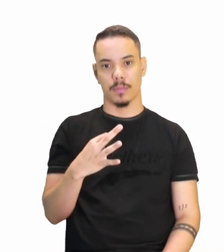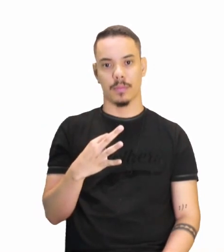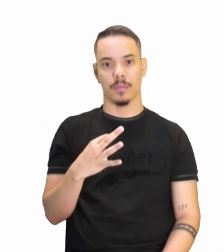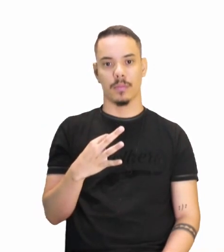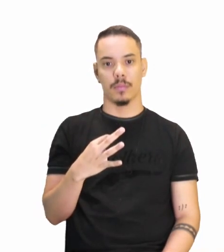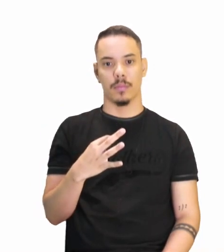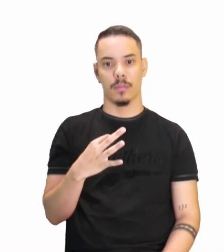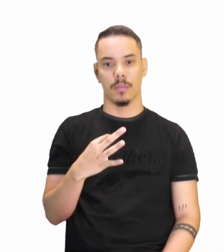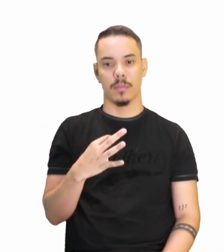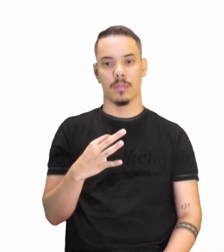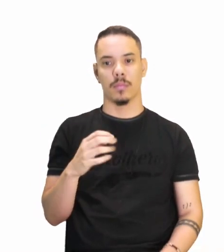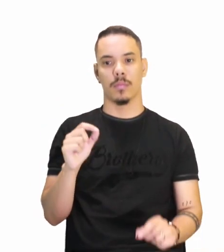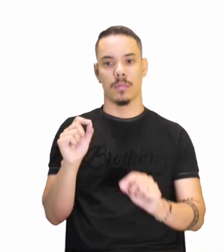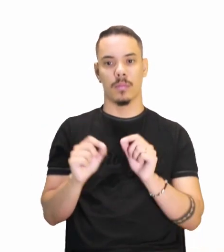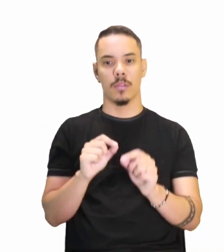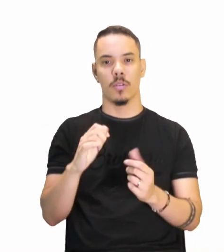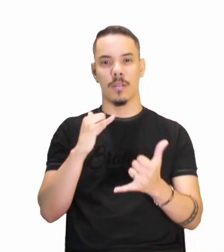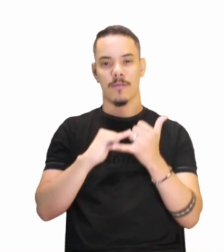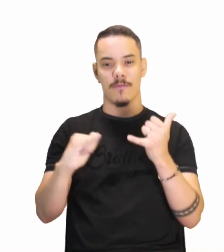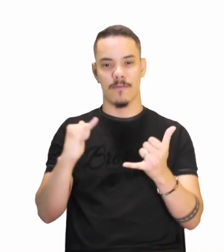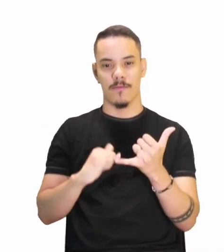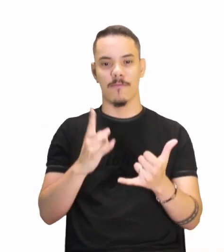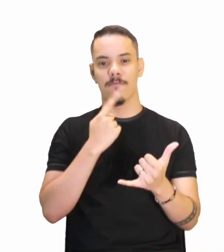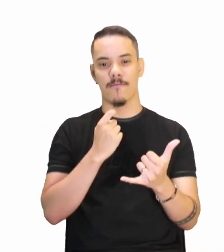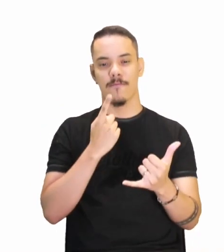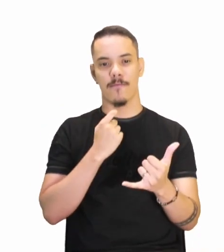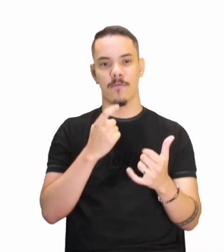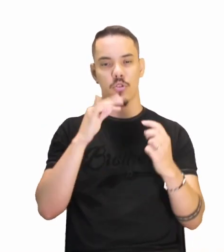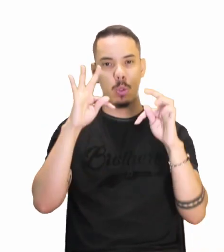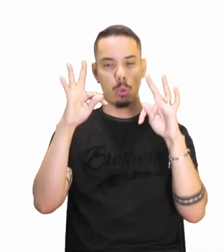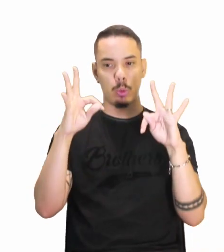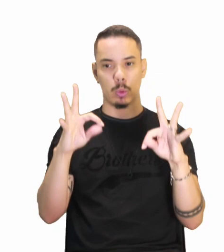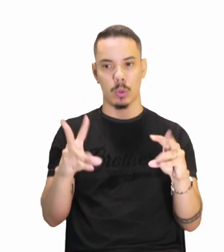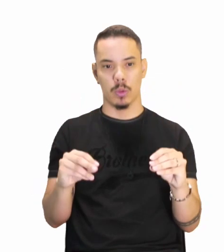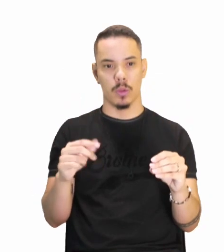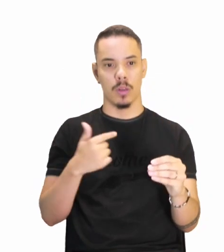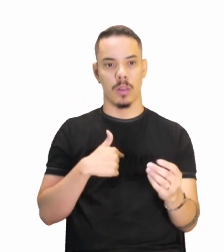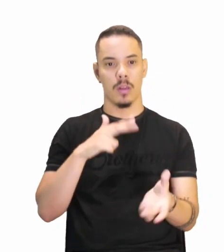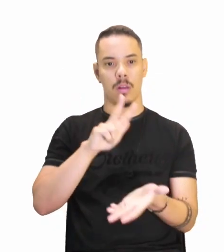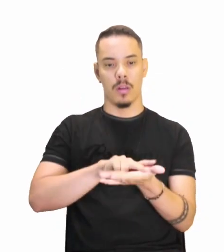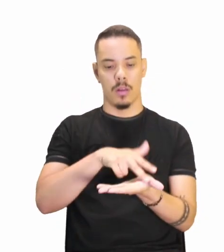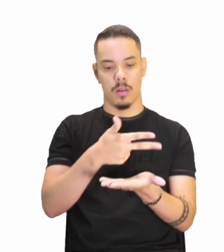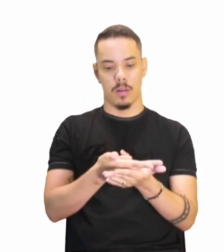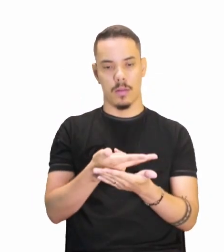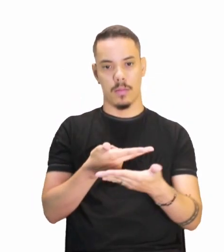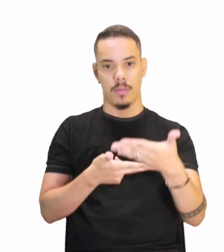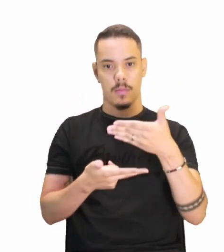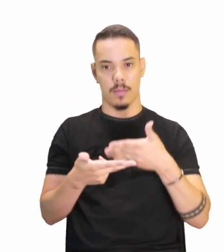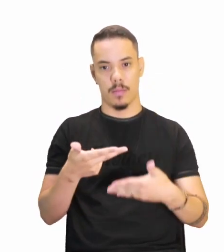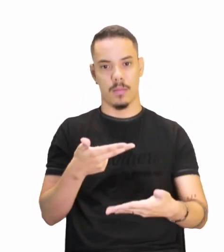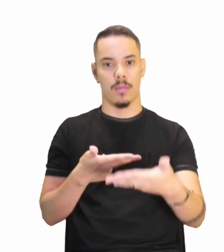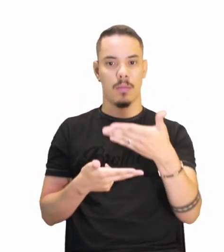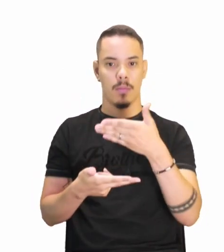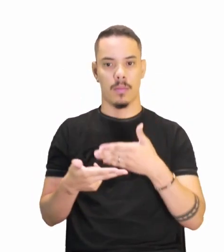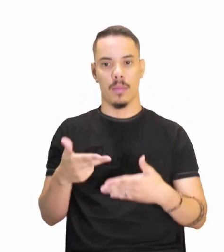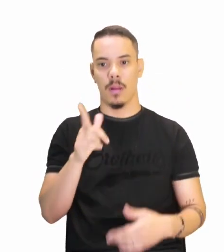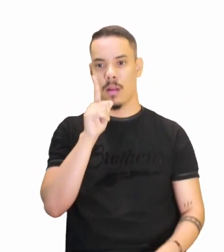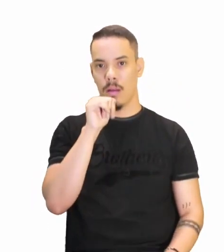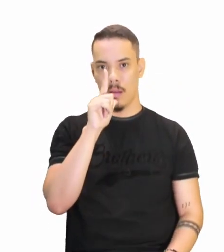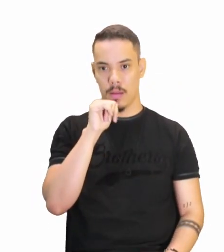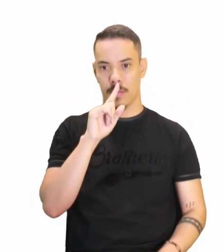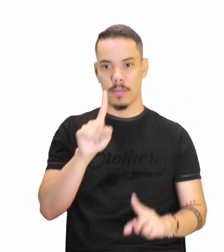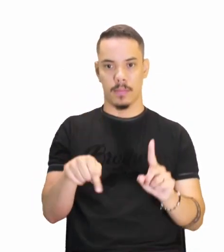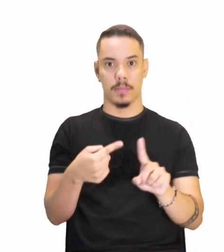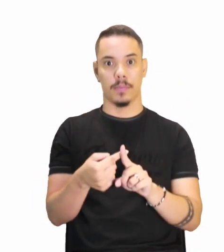nas costas grandes lânios vermelhos deitaram me enrolando me em panos molhado com água